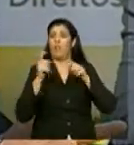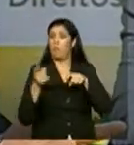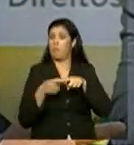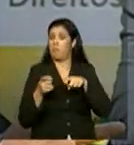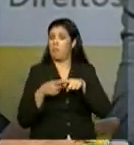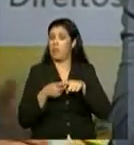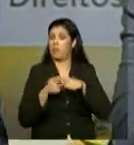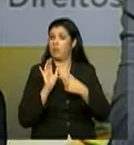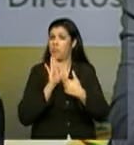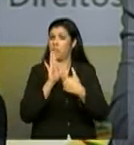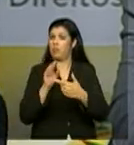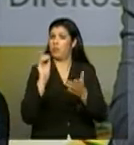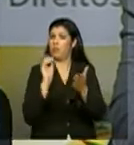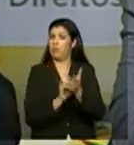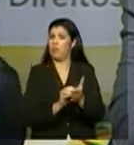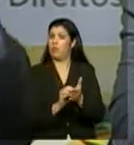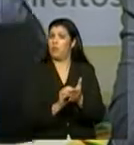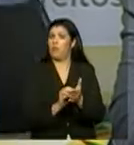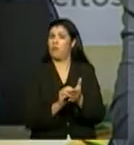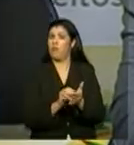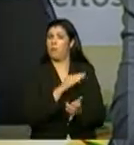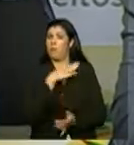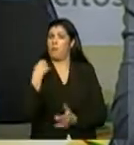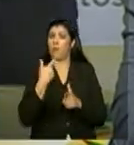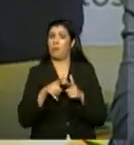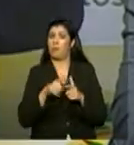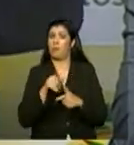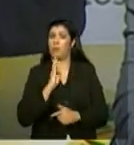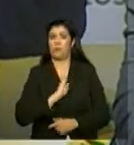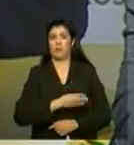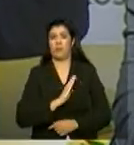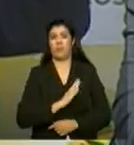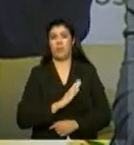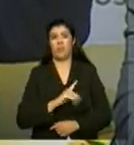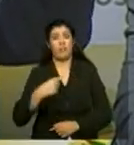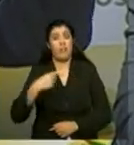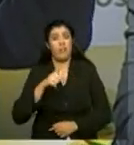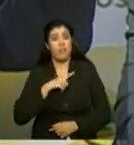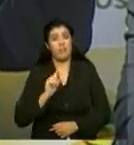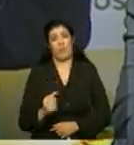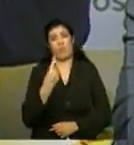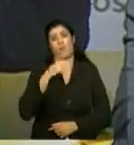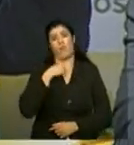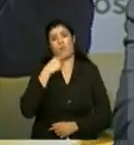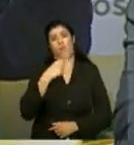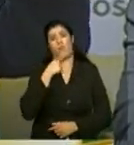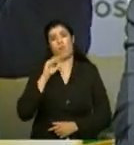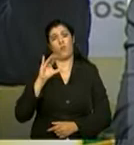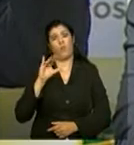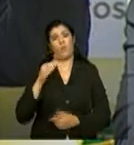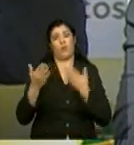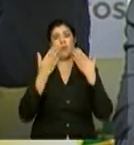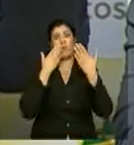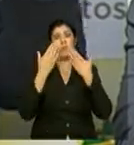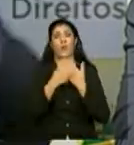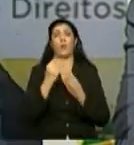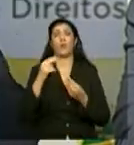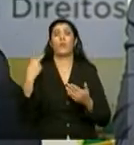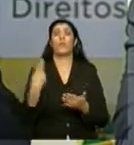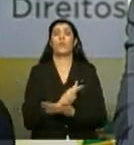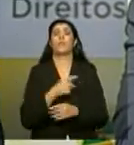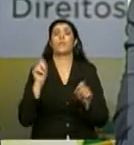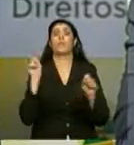infarto no miocárdio portanto o que se tem uma dúvida científica em relação com a causa da morte